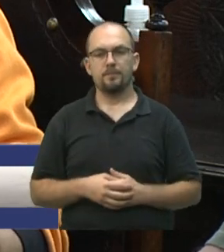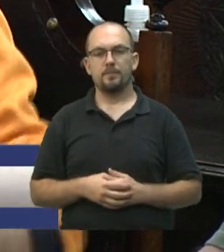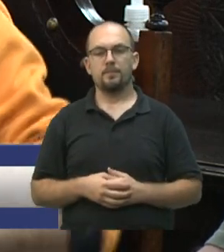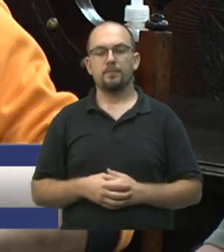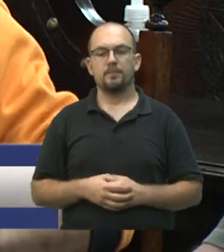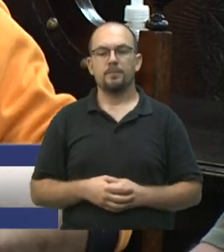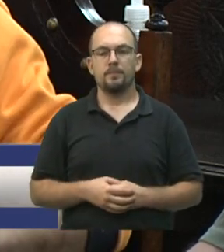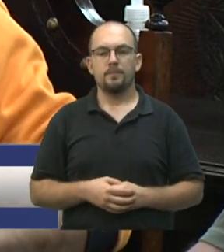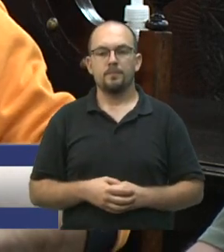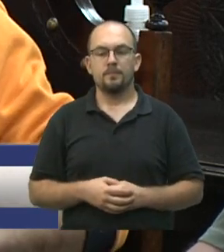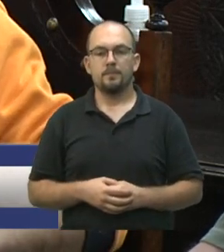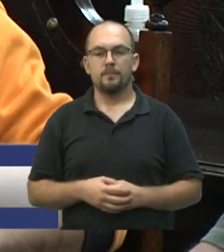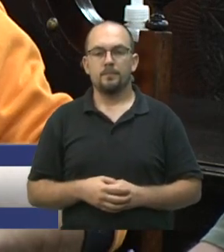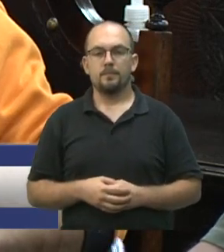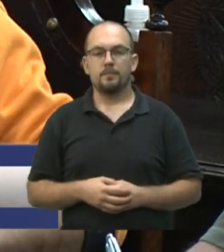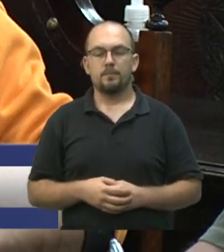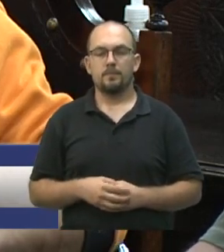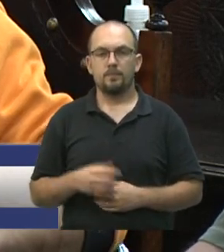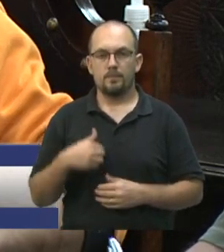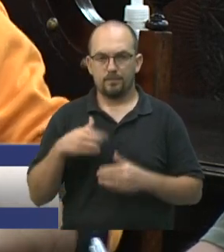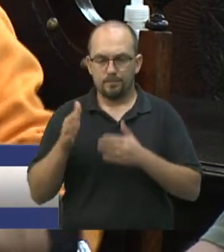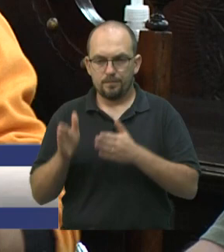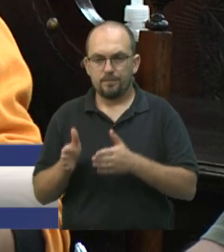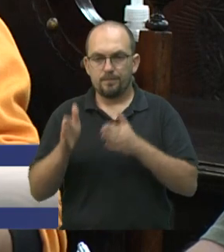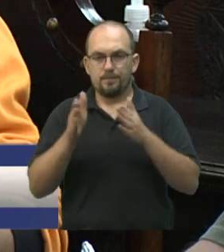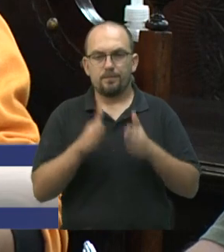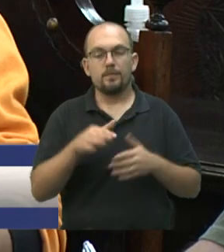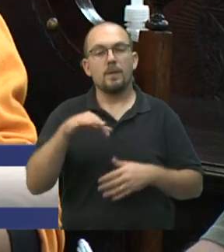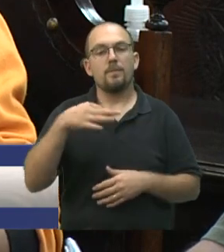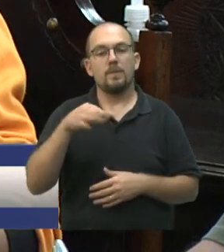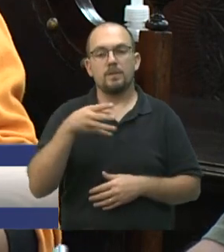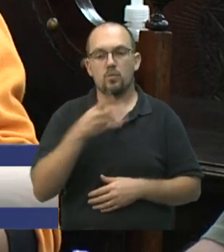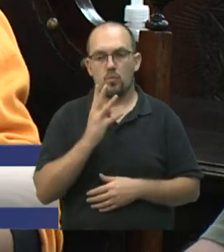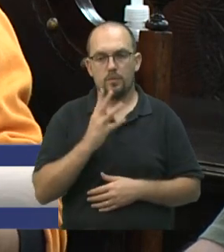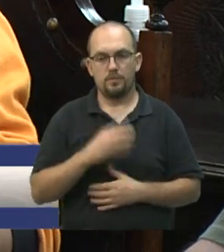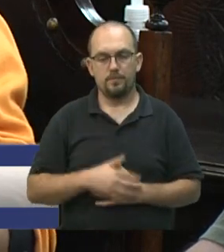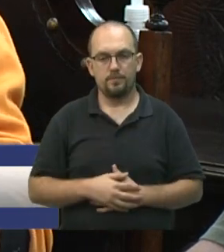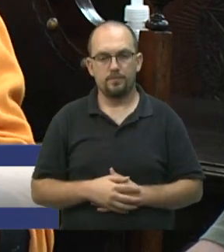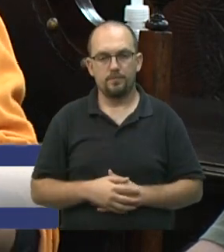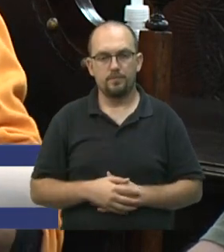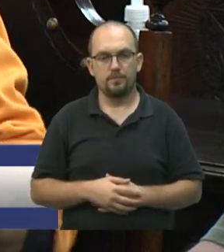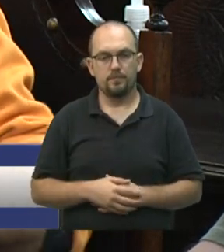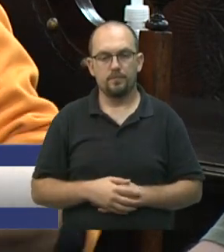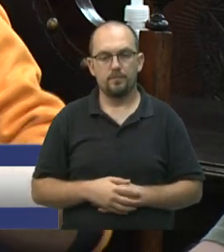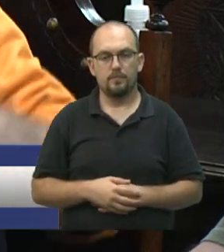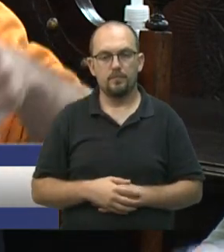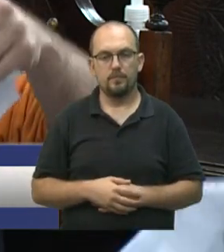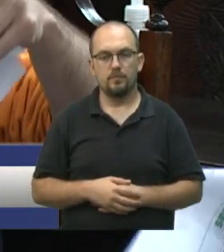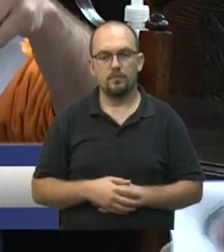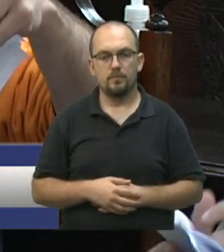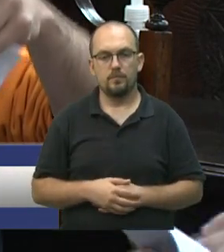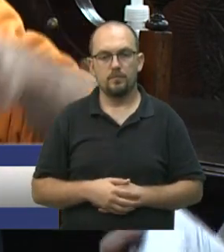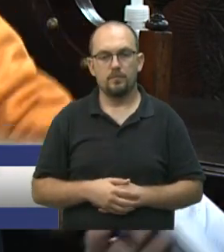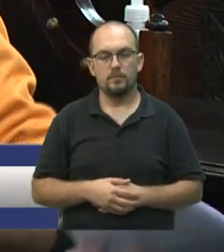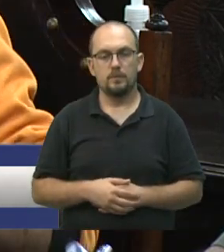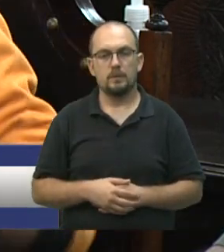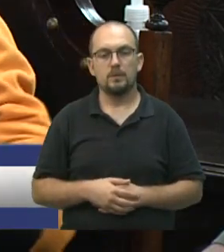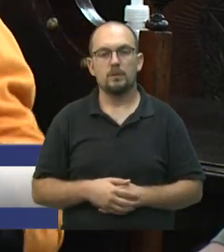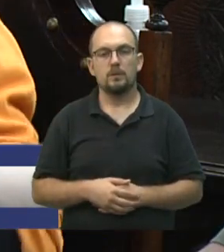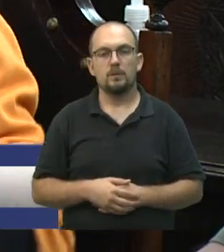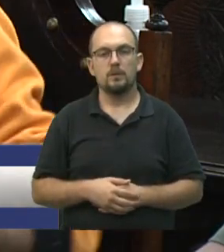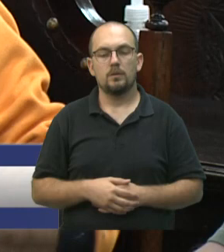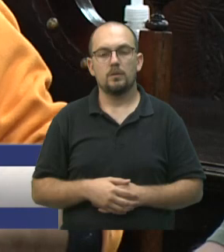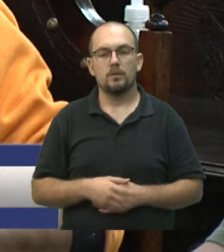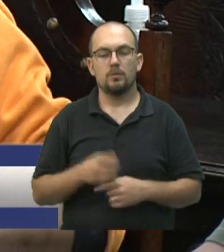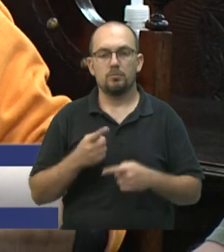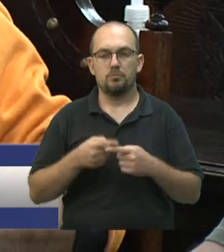Aonde eu vou seguir aqui para a página 4, até porque não tinha, né,